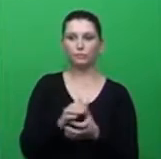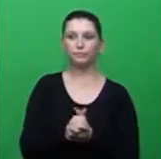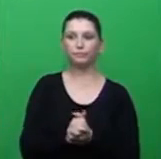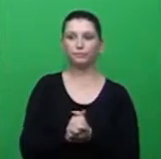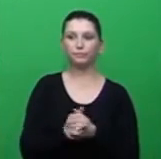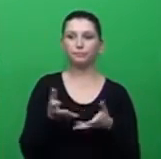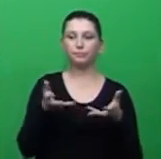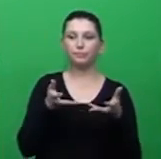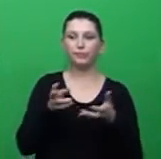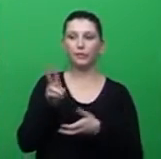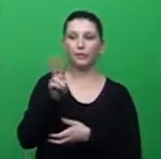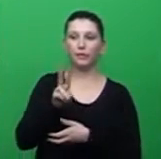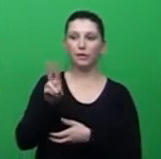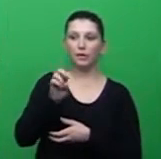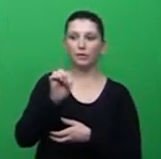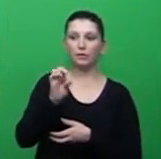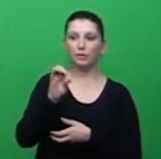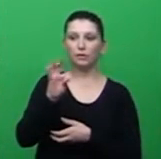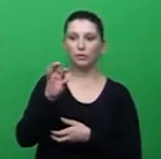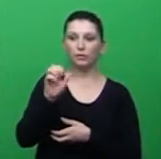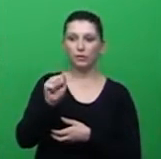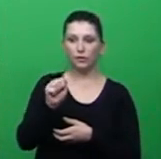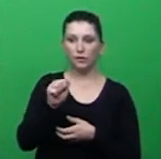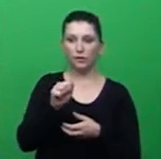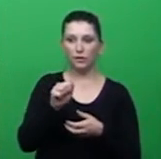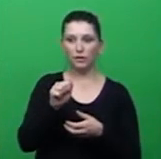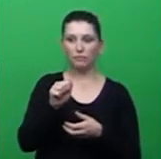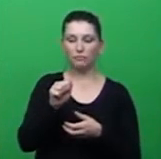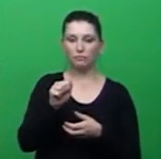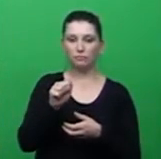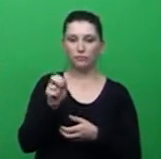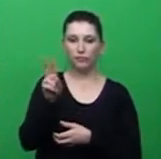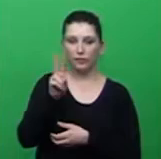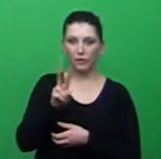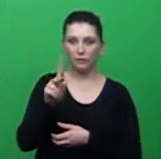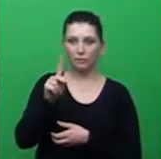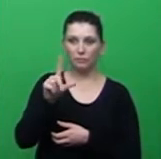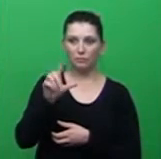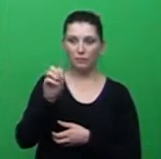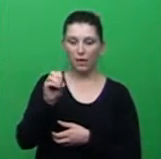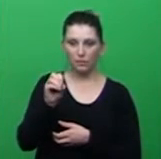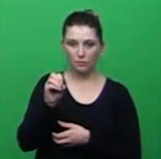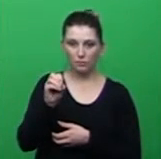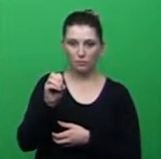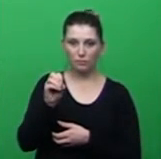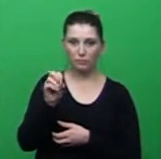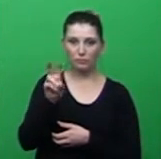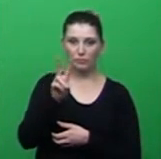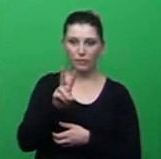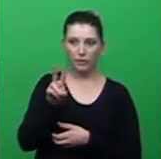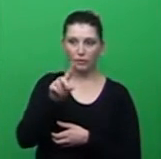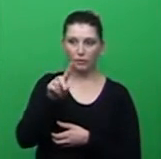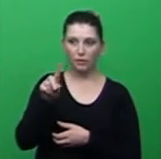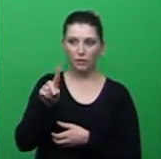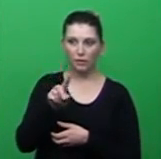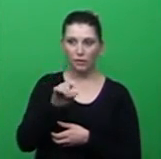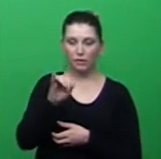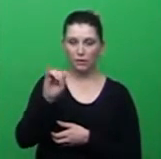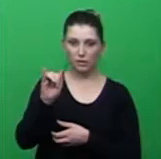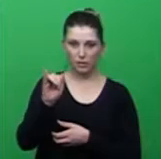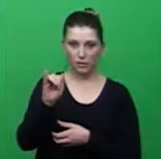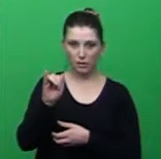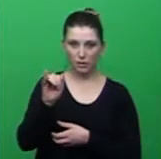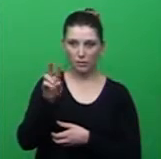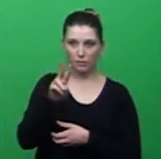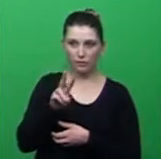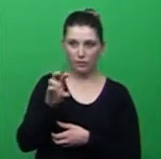Pela ordem, vereador João Batista Belloli. Pela ordem, José Paulo Ferrarese. Pela ordem, vereador Vanderlei Zilli. Pela ordem,